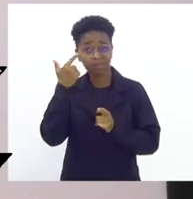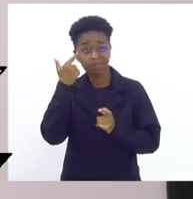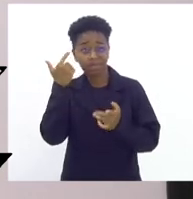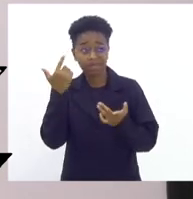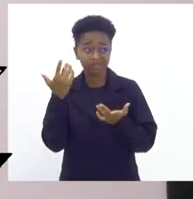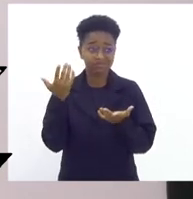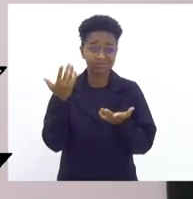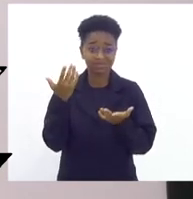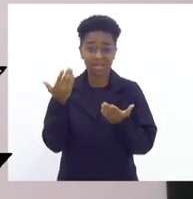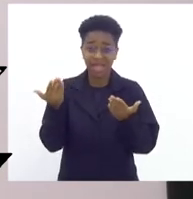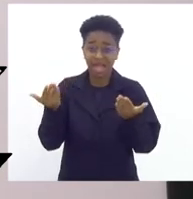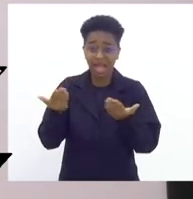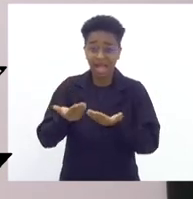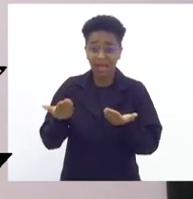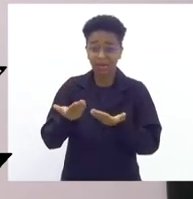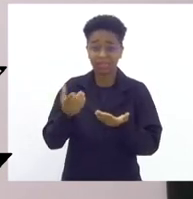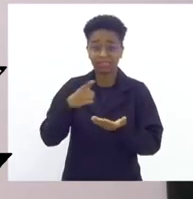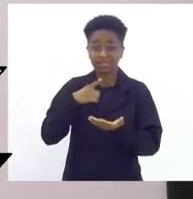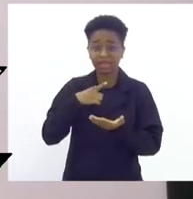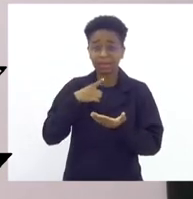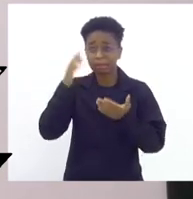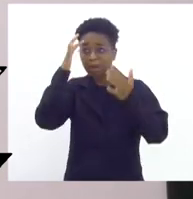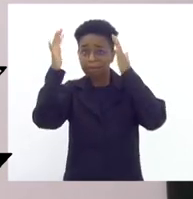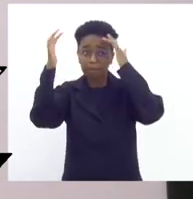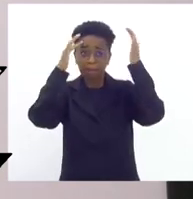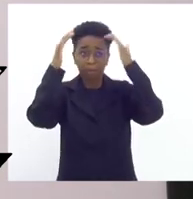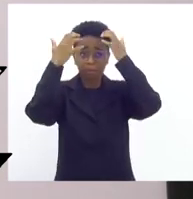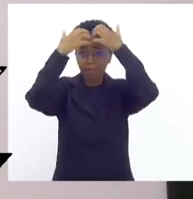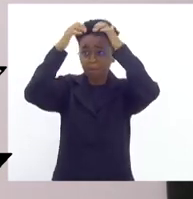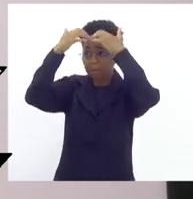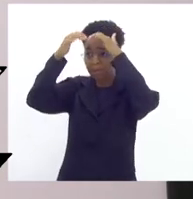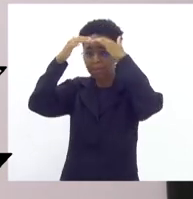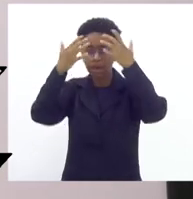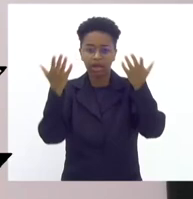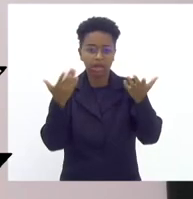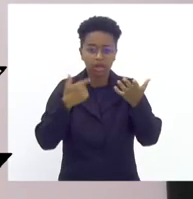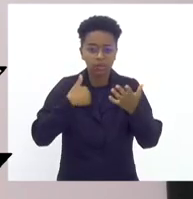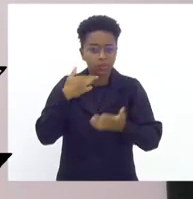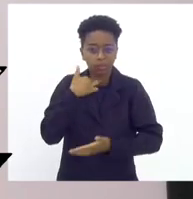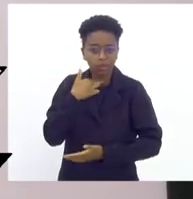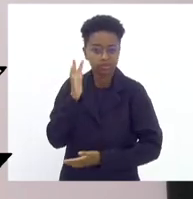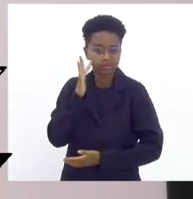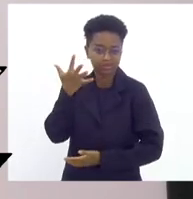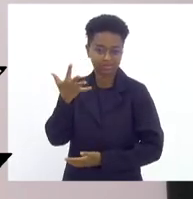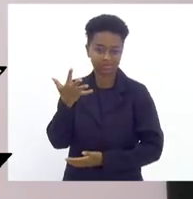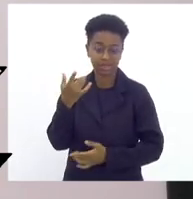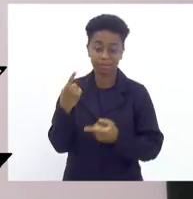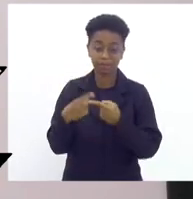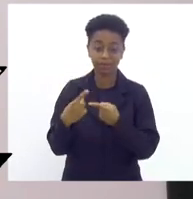que essa hora tem um mundo de costa e mente que não poderia solucionar